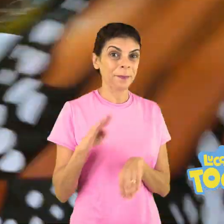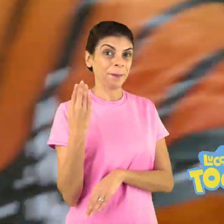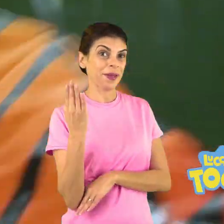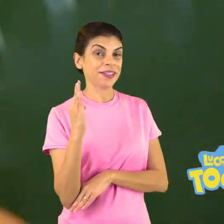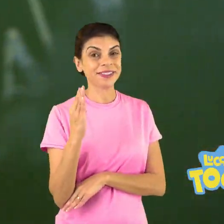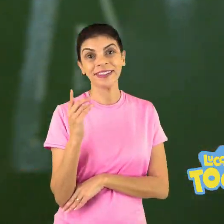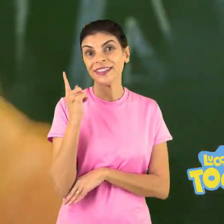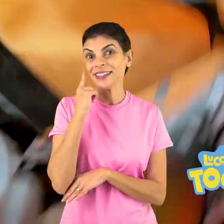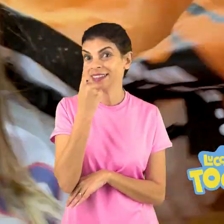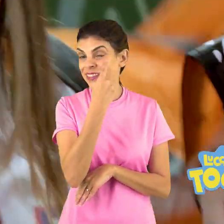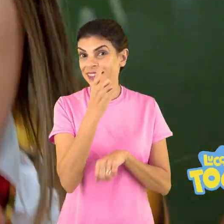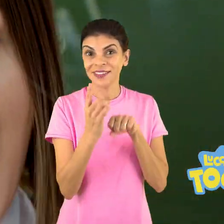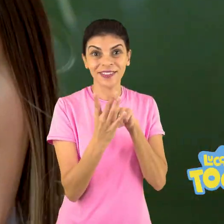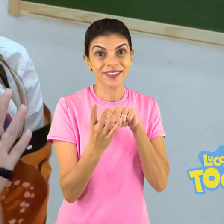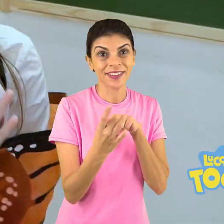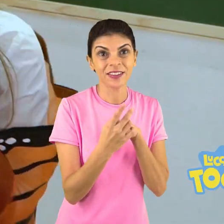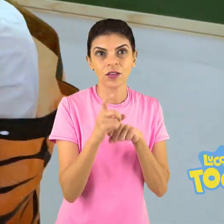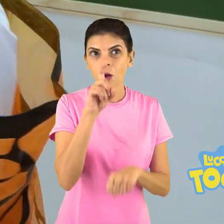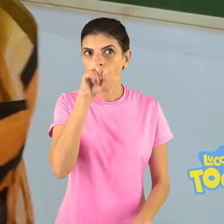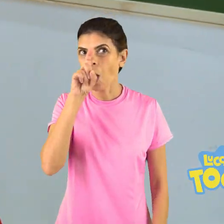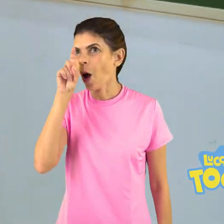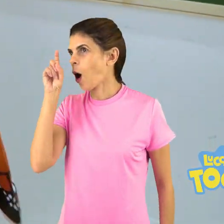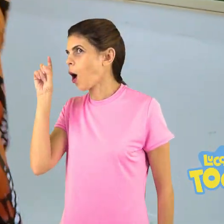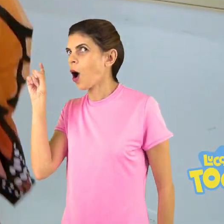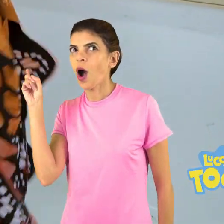pau, olho de vidro